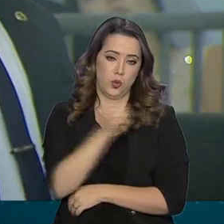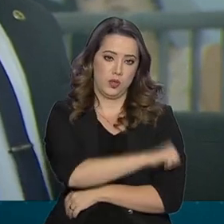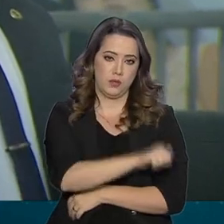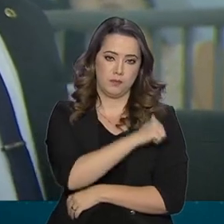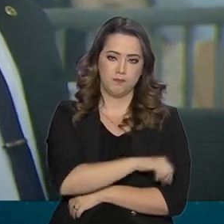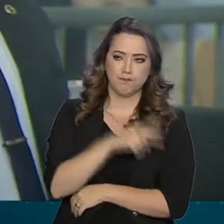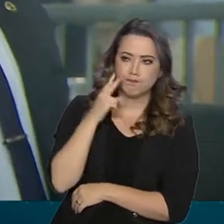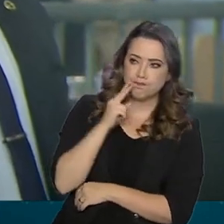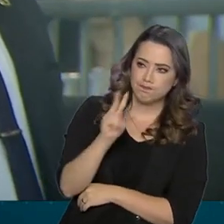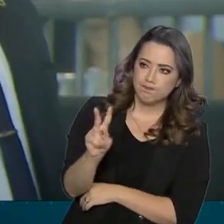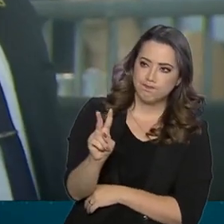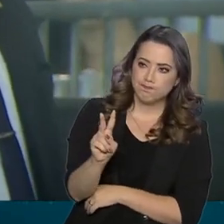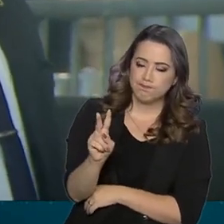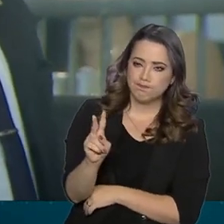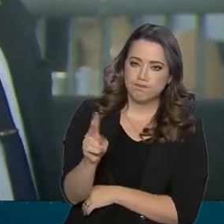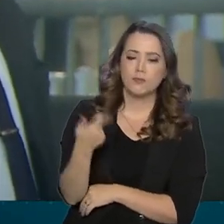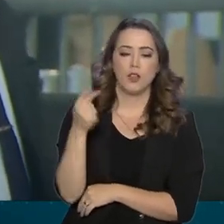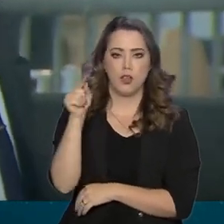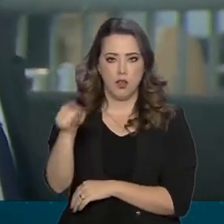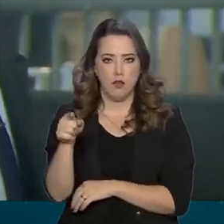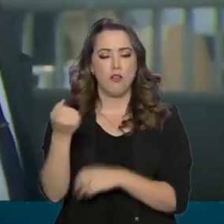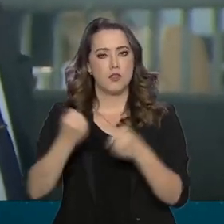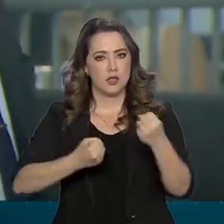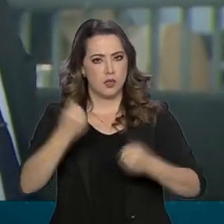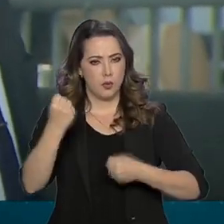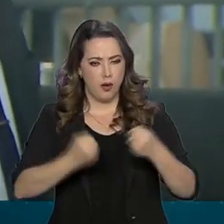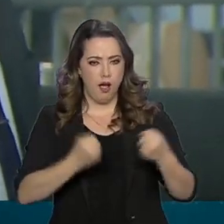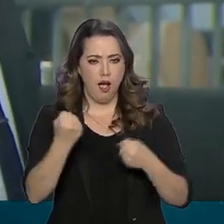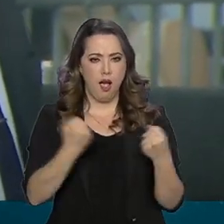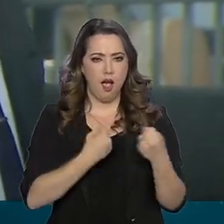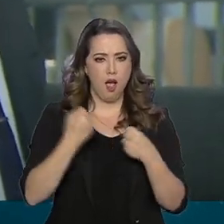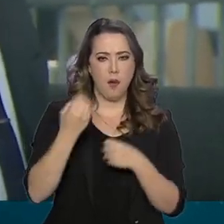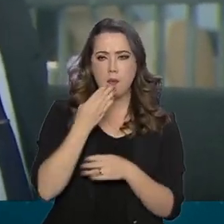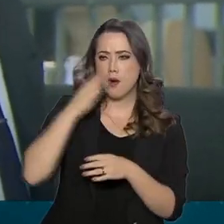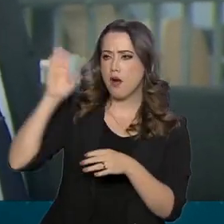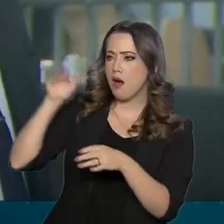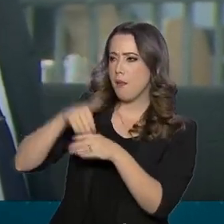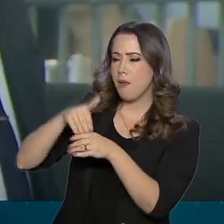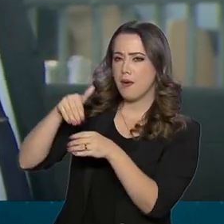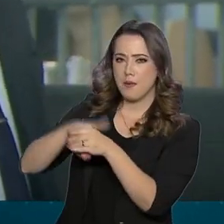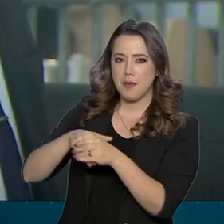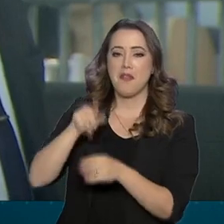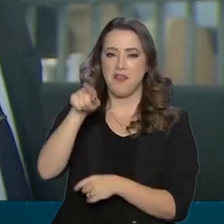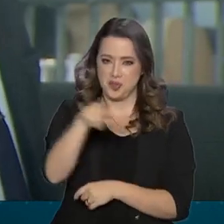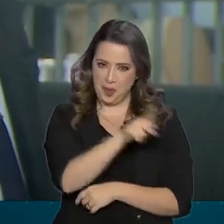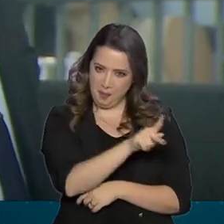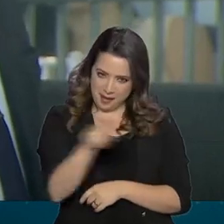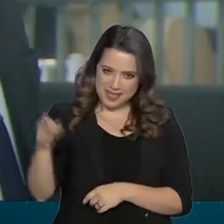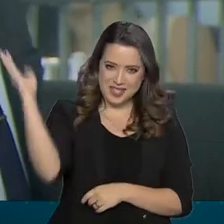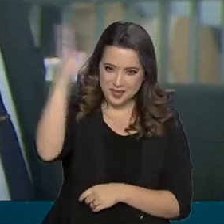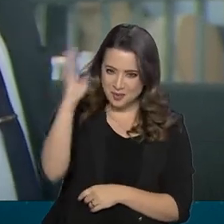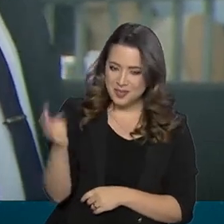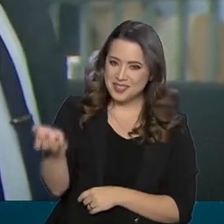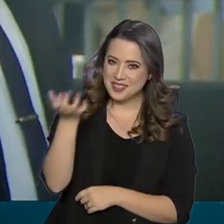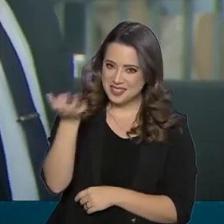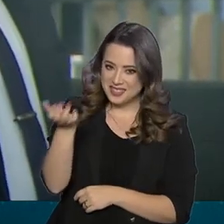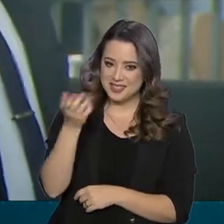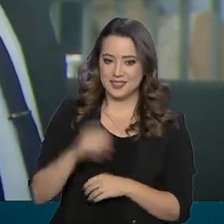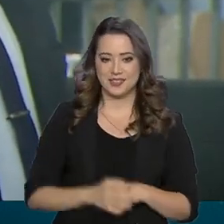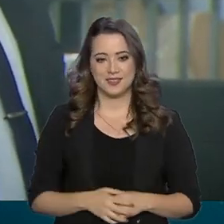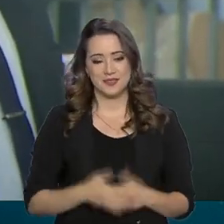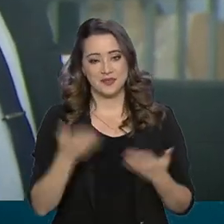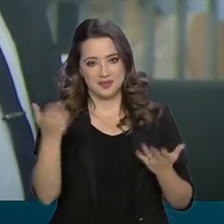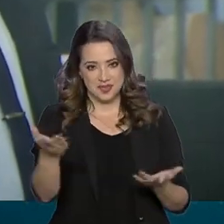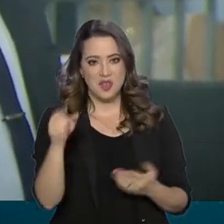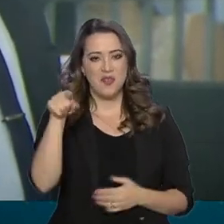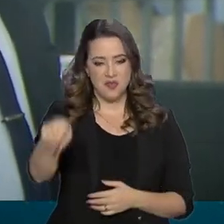ouvi num carro fazendo campanha para presidente da República. Tu é um cabra